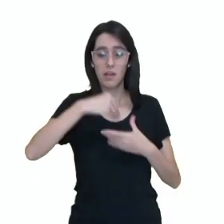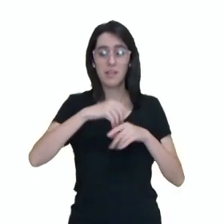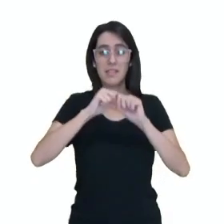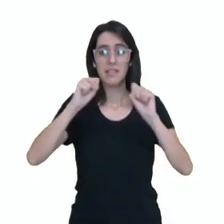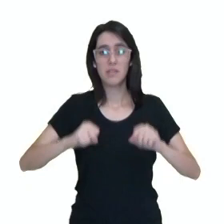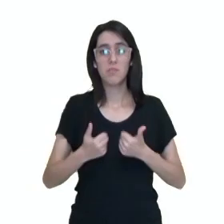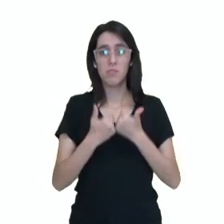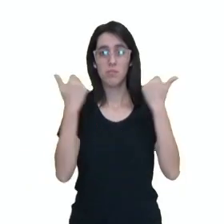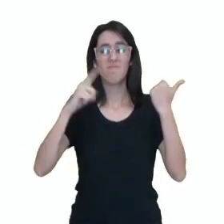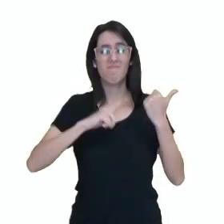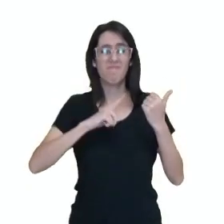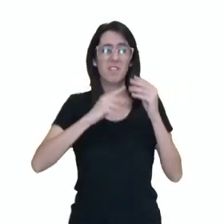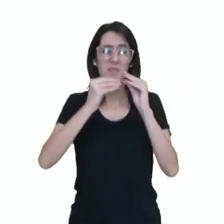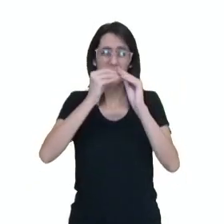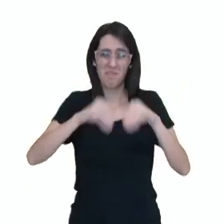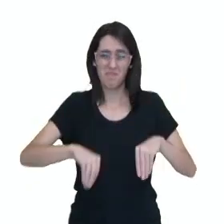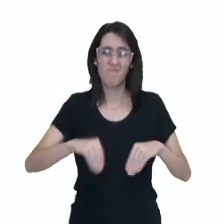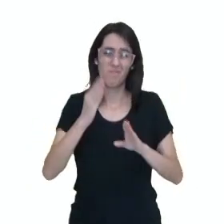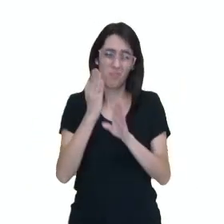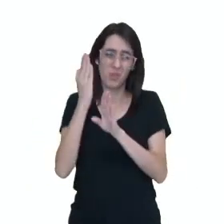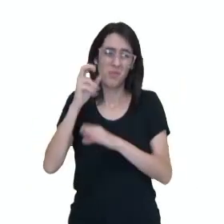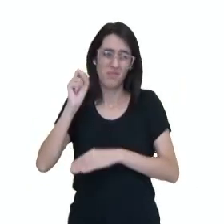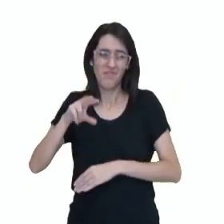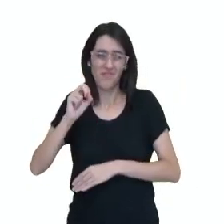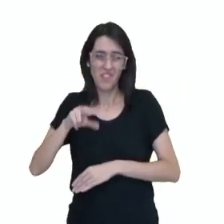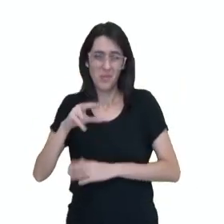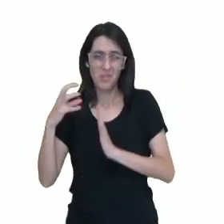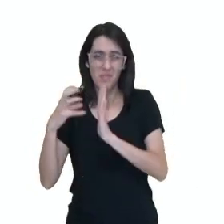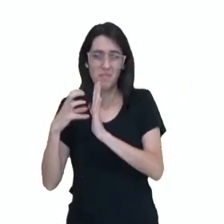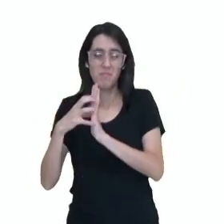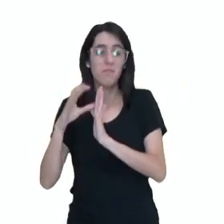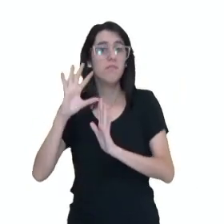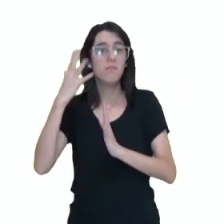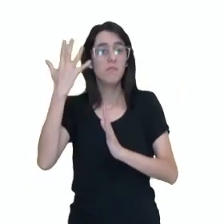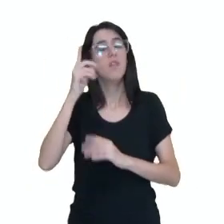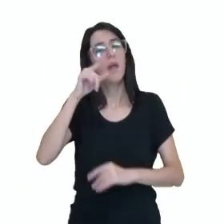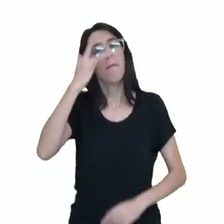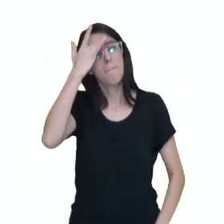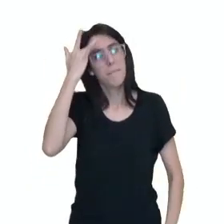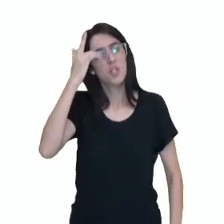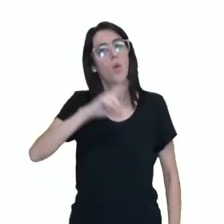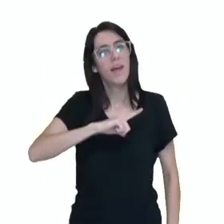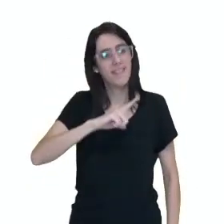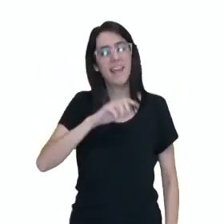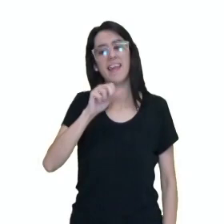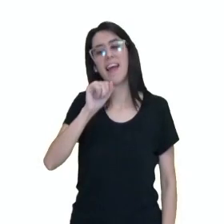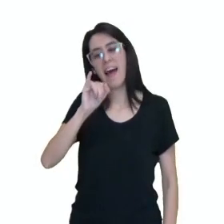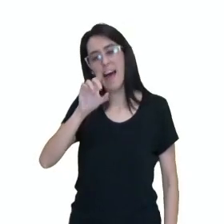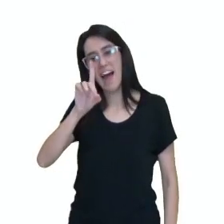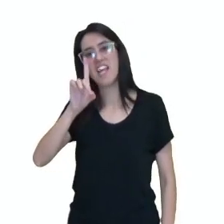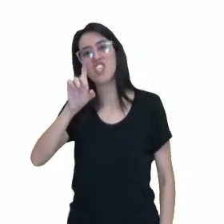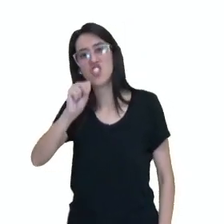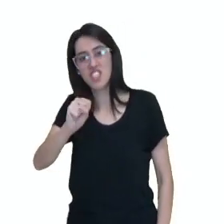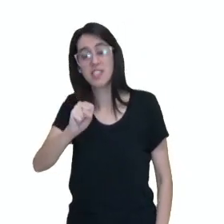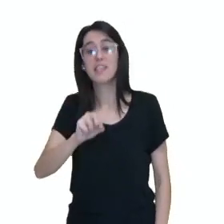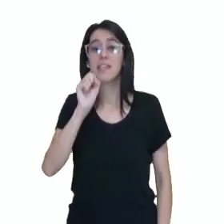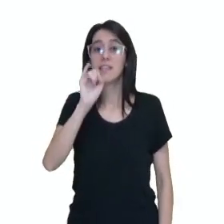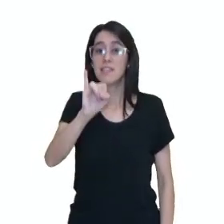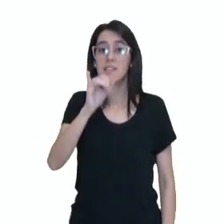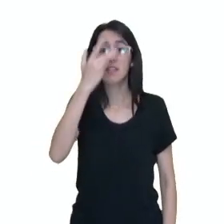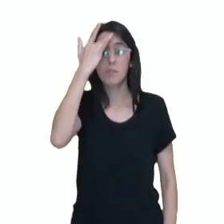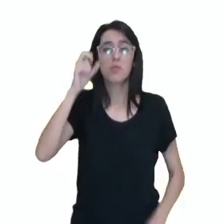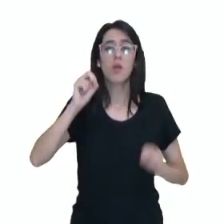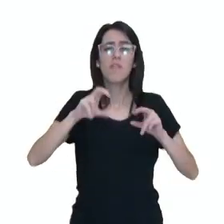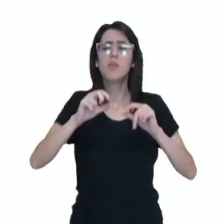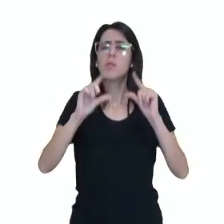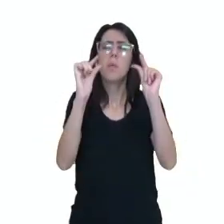sendo afetado de fato pelo vírus, propriamente dito, aí sim a gente diz que a pessoa tem AIDS. Quando ela tem uma carga viral muito